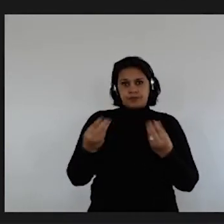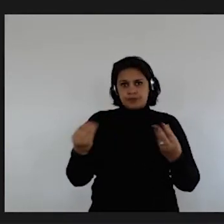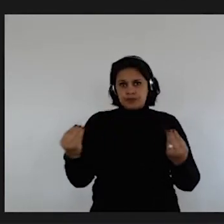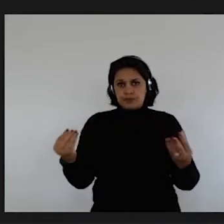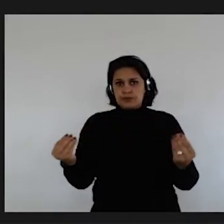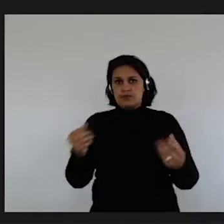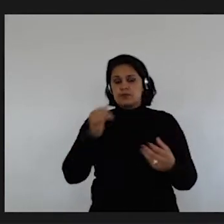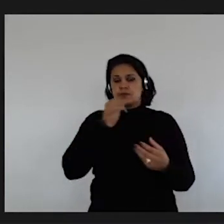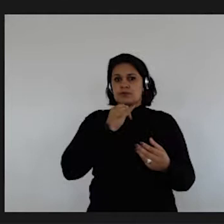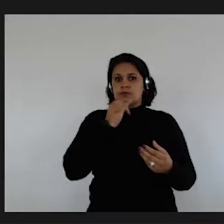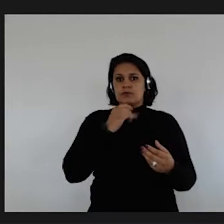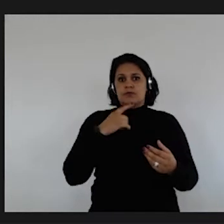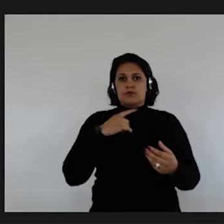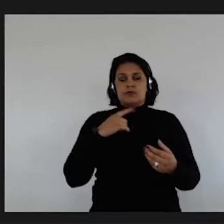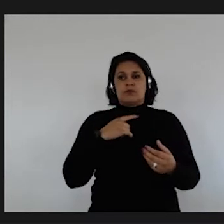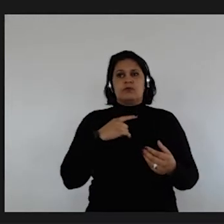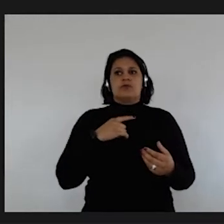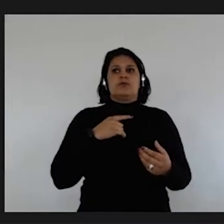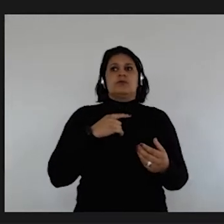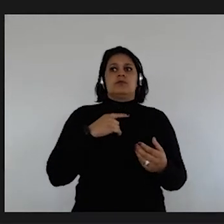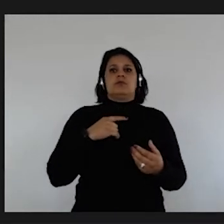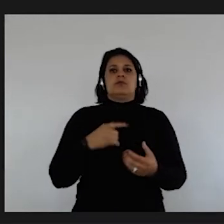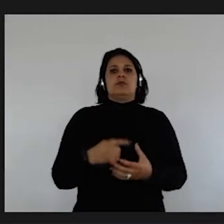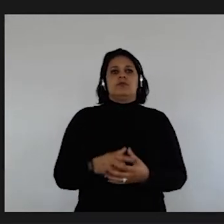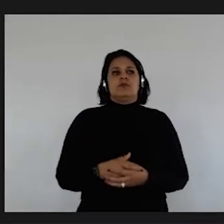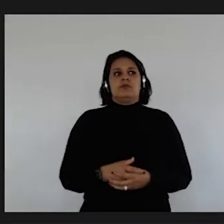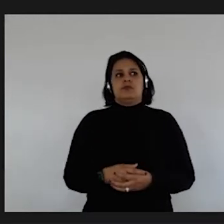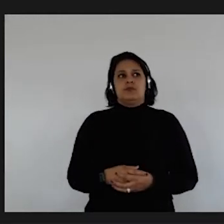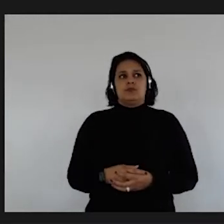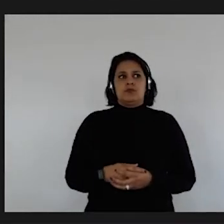indefinição do nosso território,